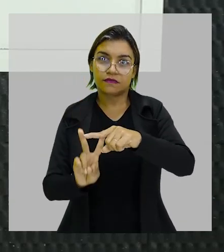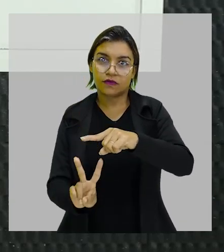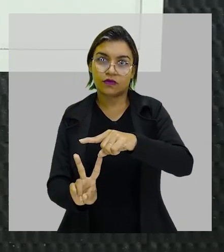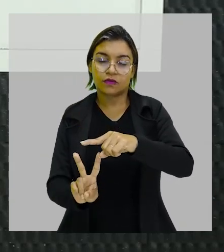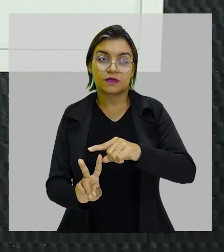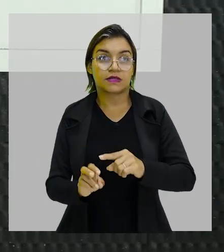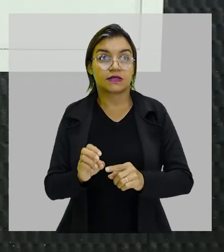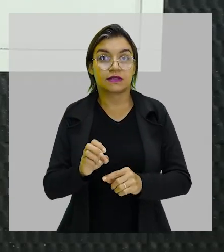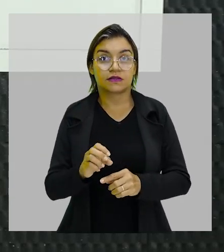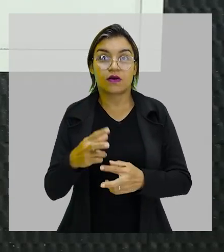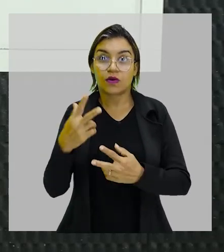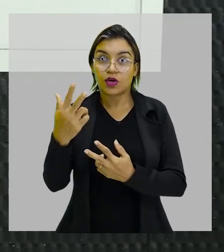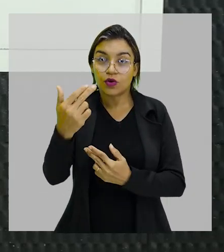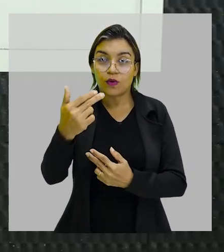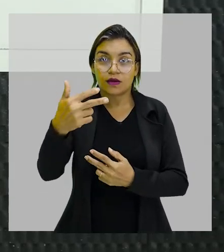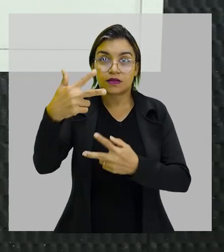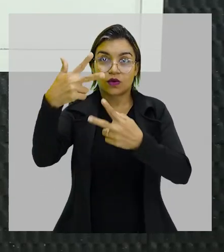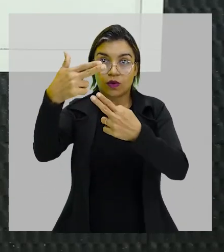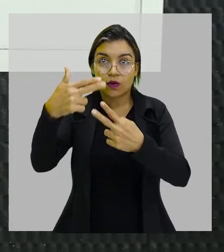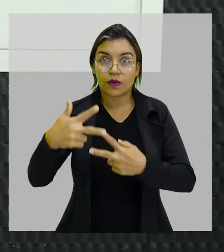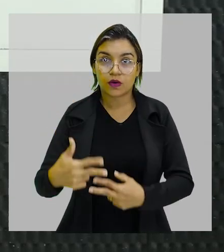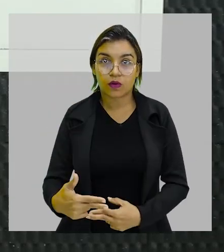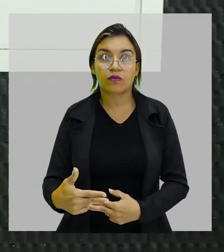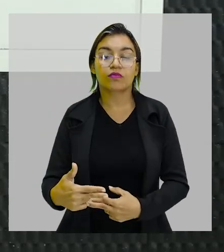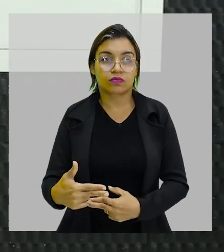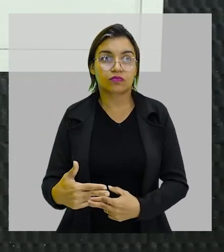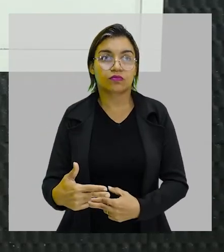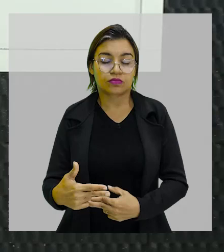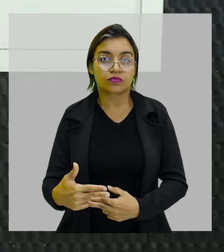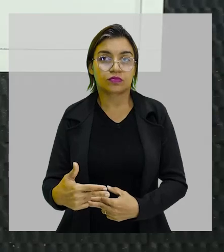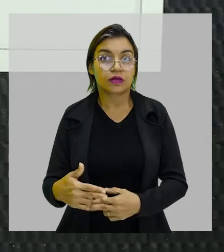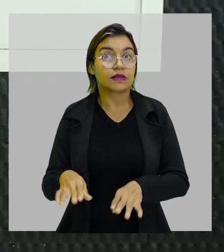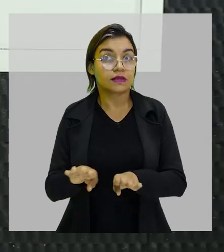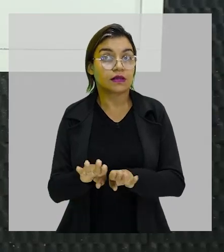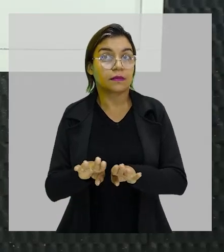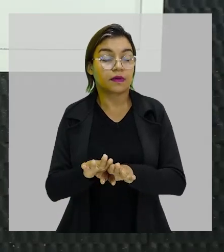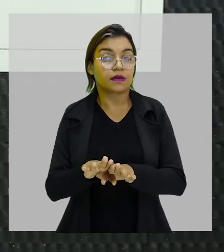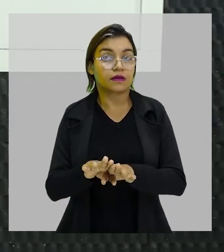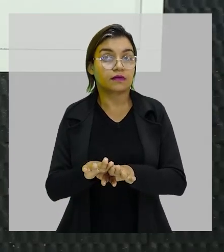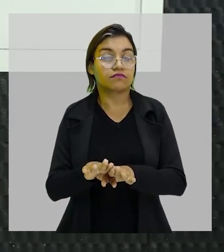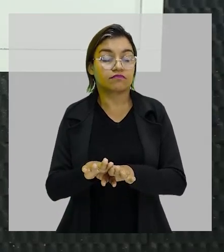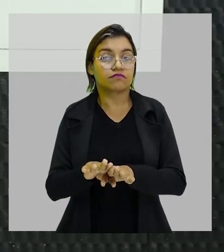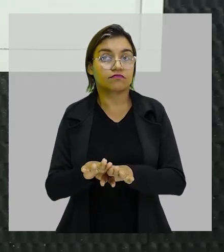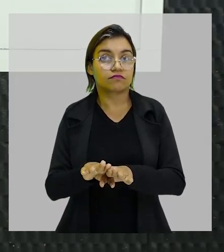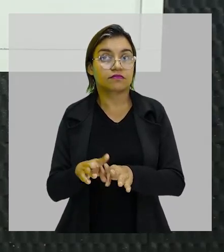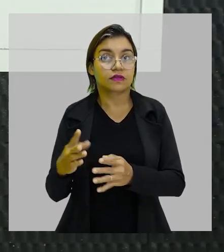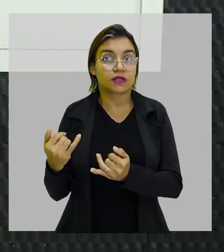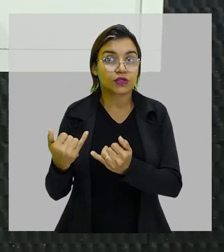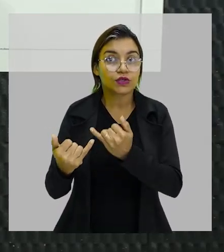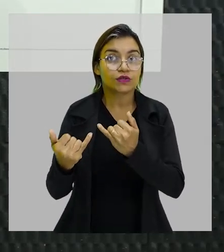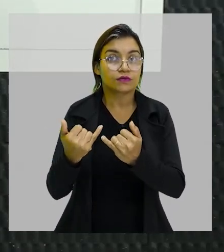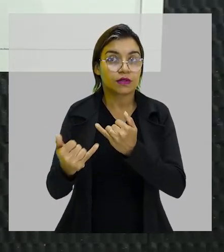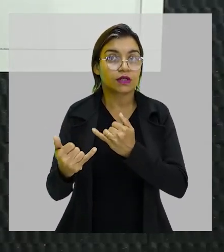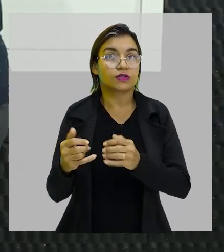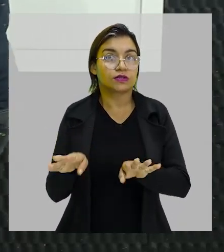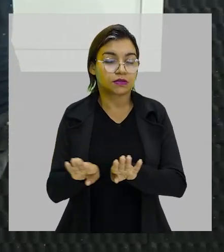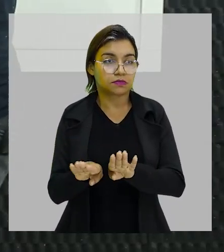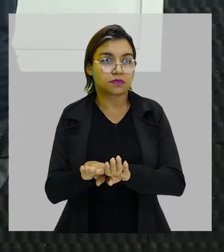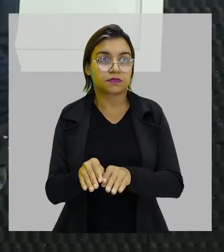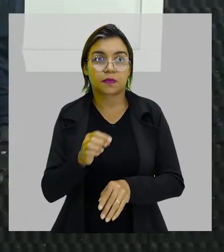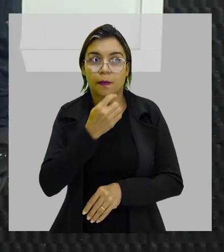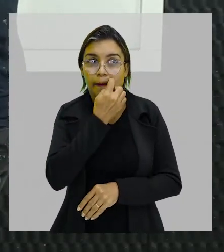eles são iguais, aqueles que são iguais a eles também serão semelhantes. Ok? Então é o